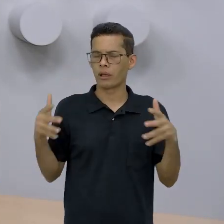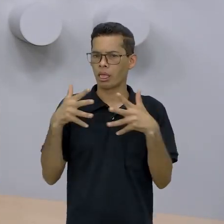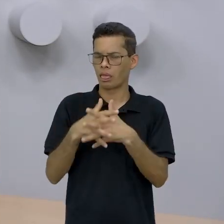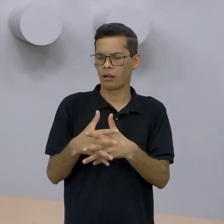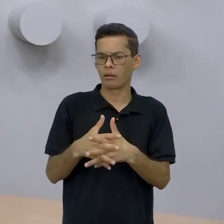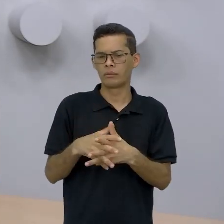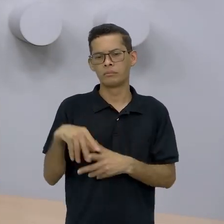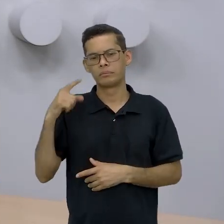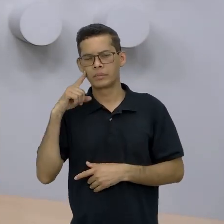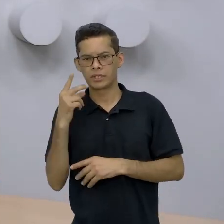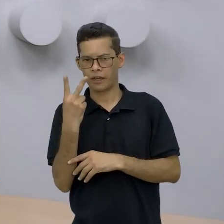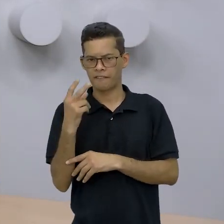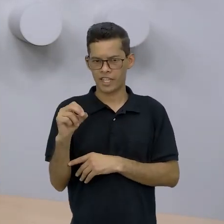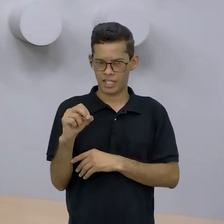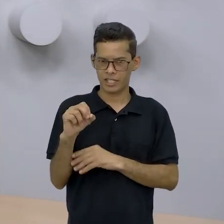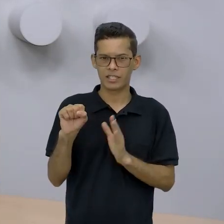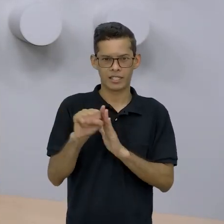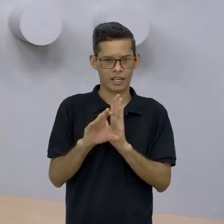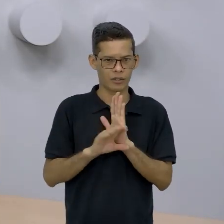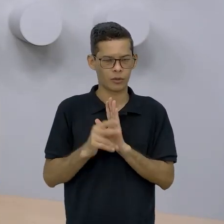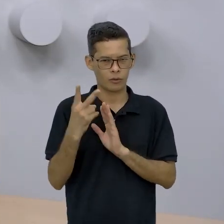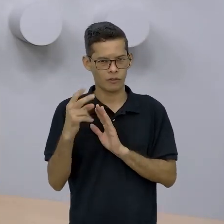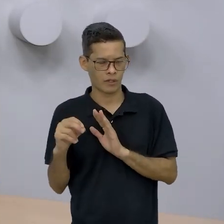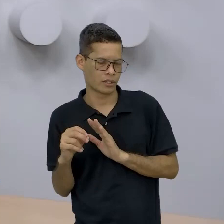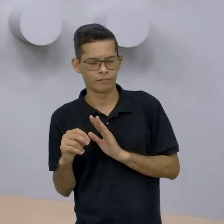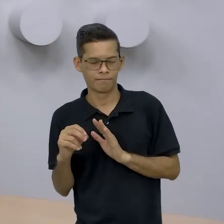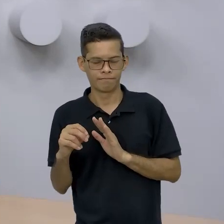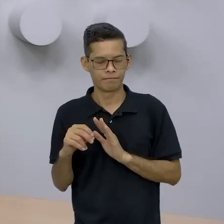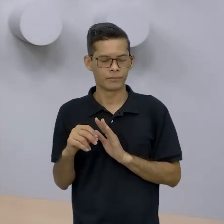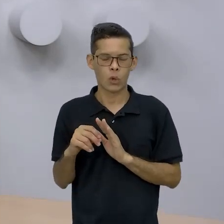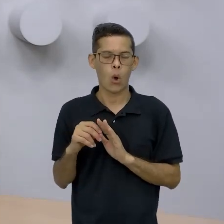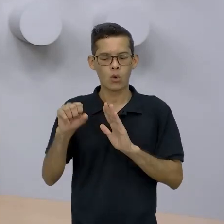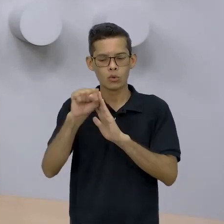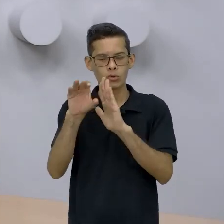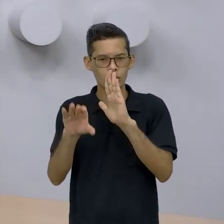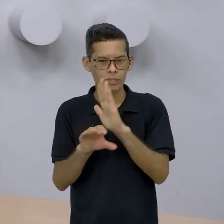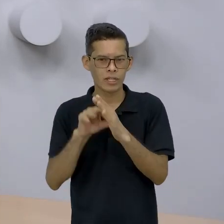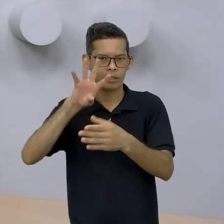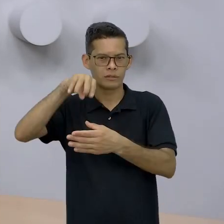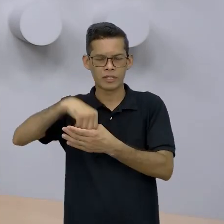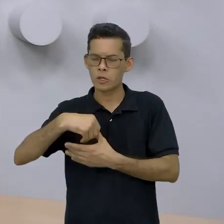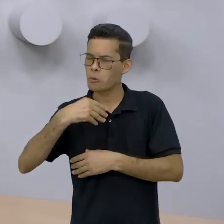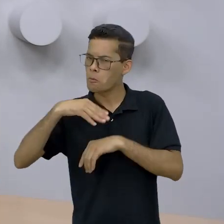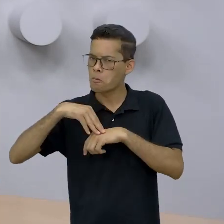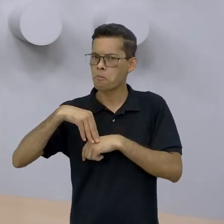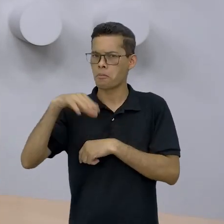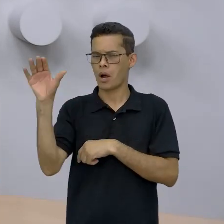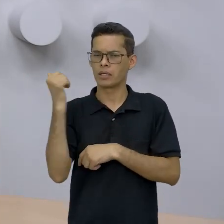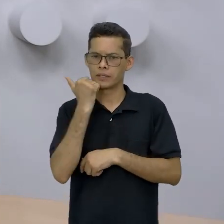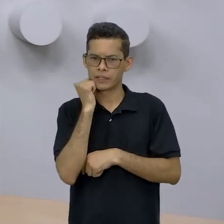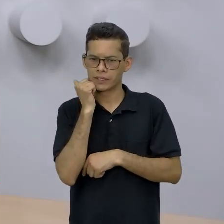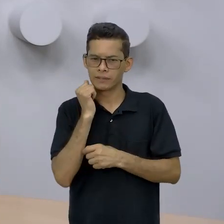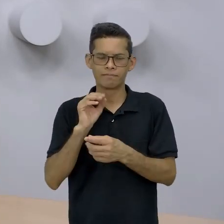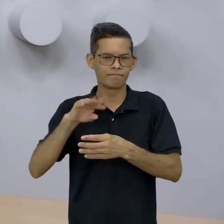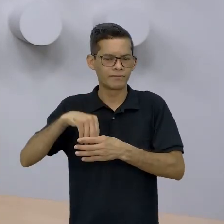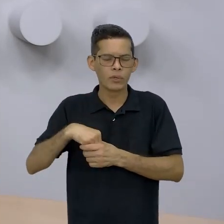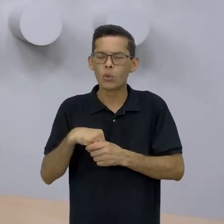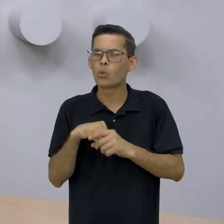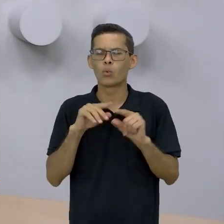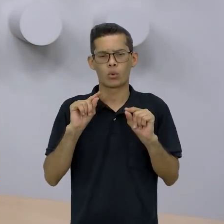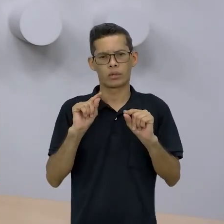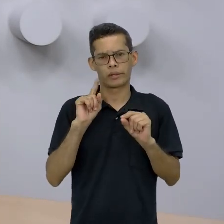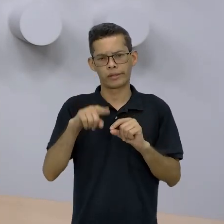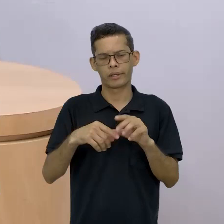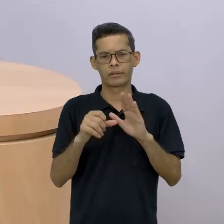pessoas pensam que foi o século XX. O século mais cientificista da história foi o XIX. Olha